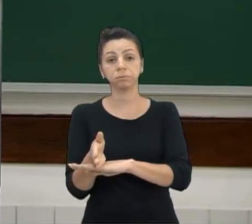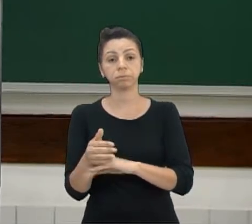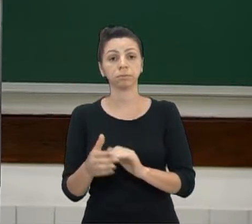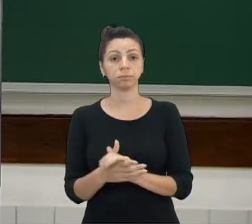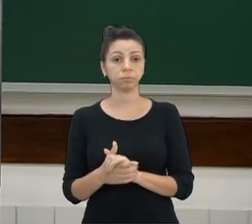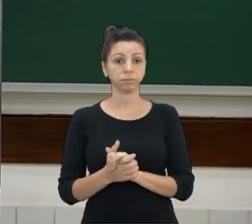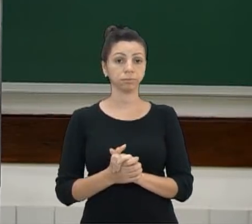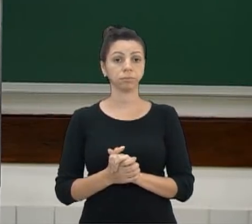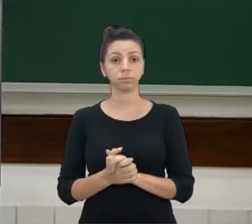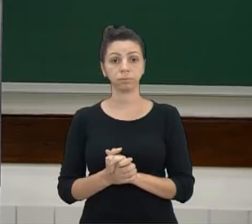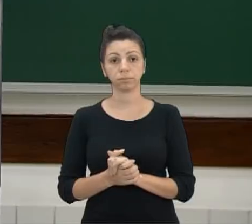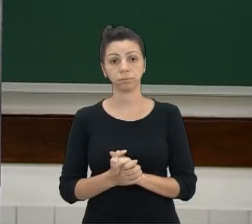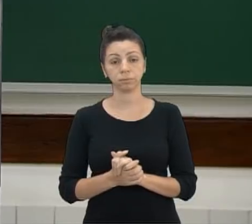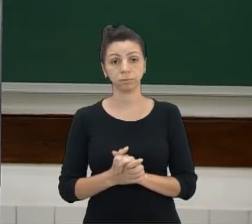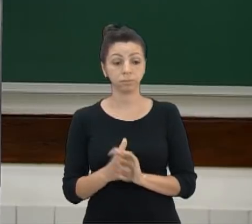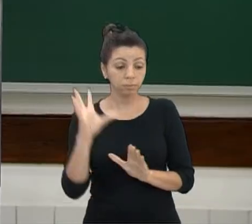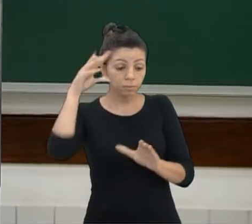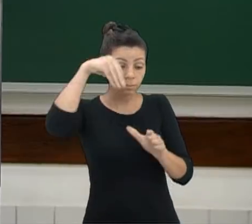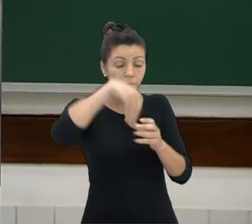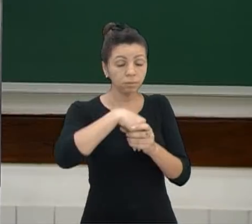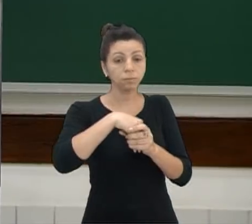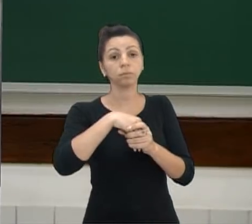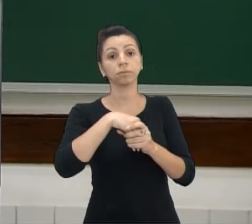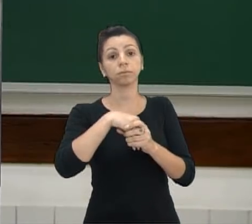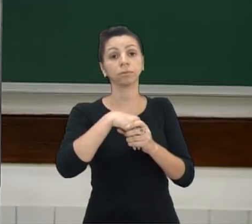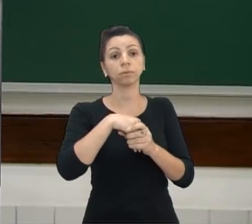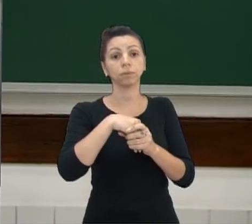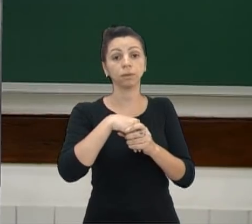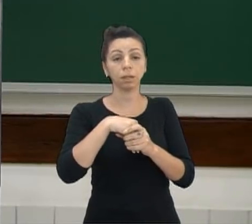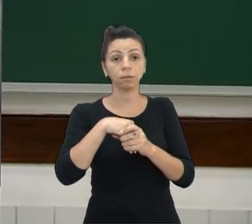um país que está dentro do continente